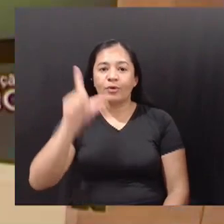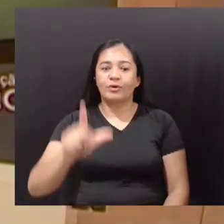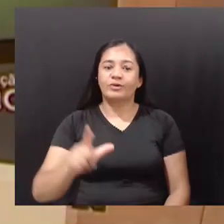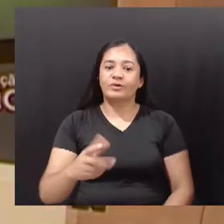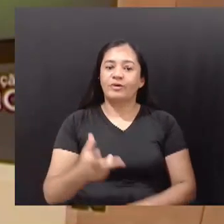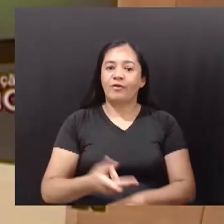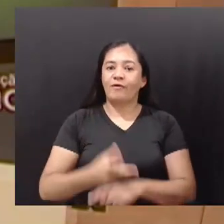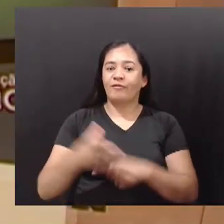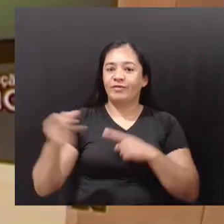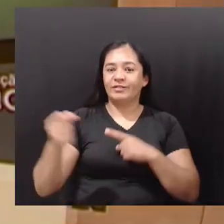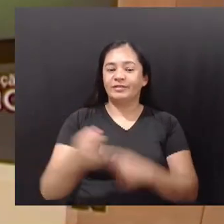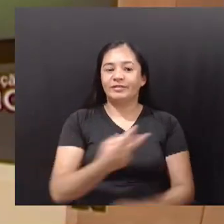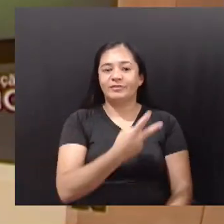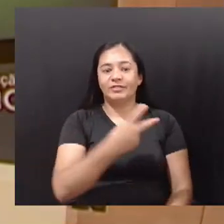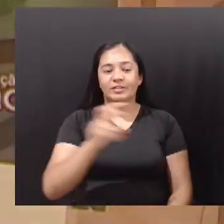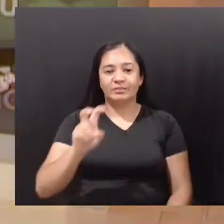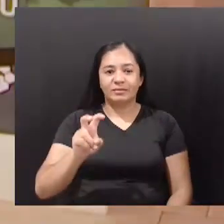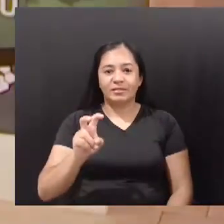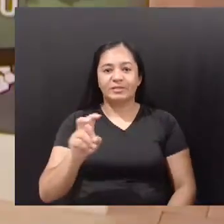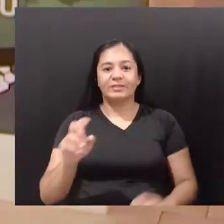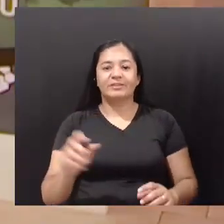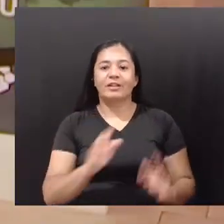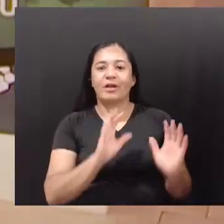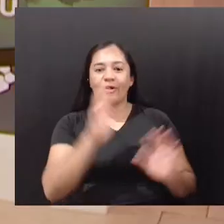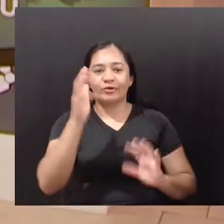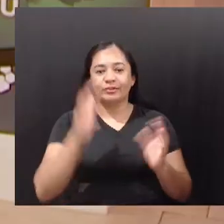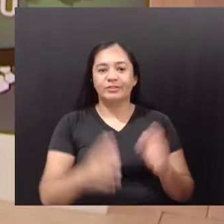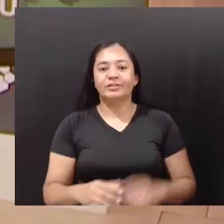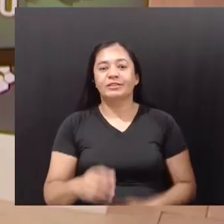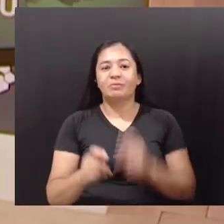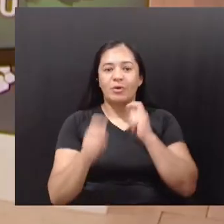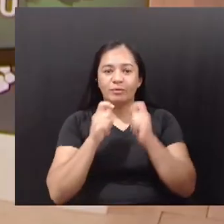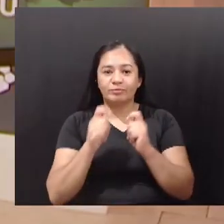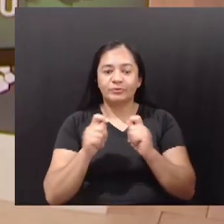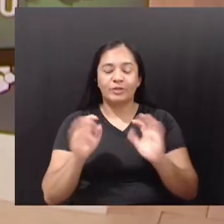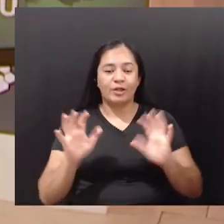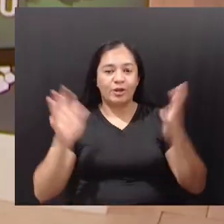Prêmio Fundação FEAC de Jornalismo, que celebra o Jubileu de